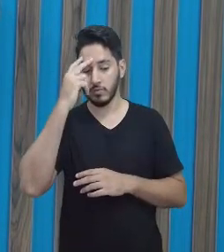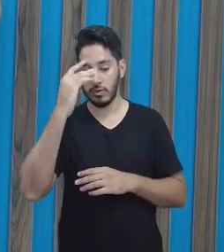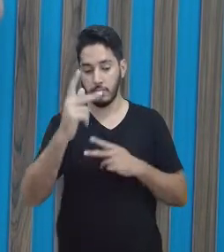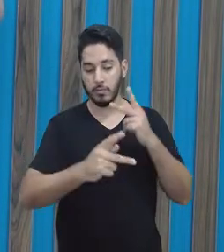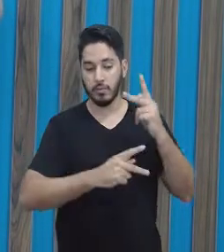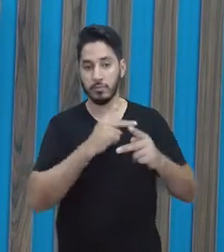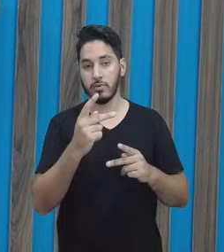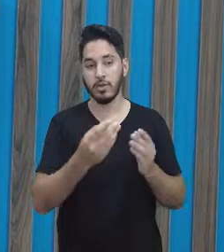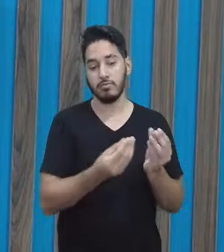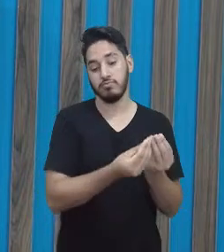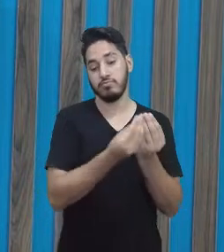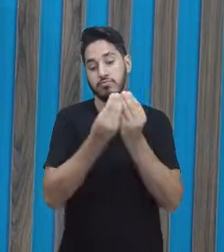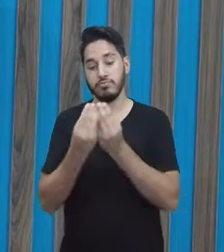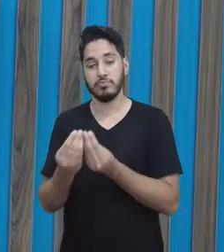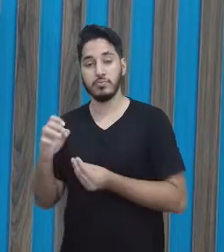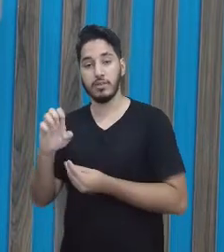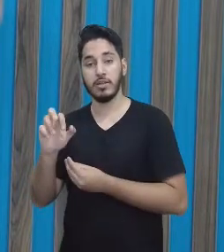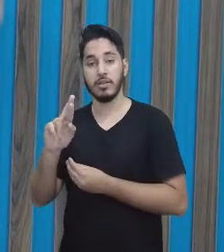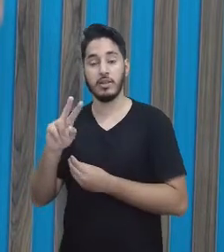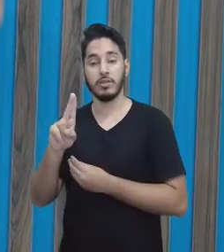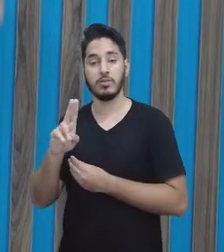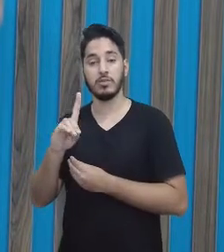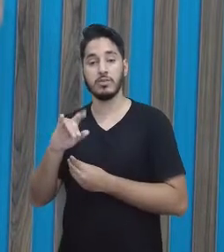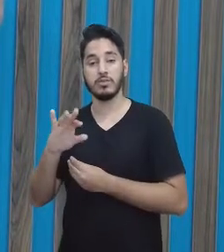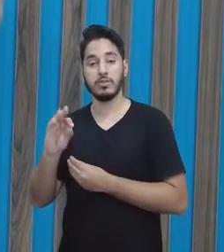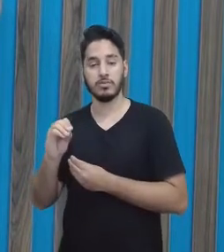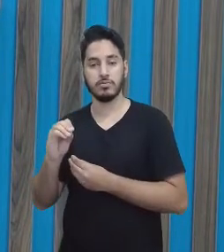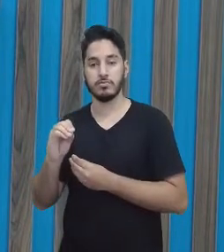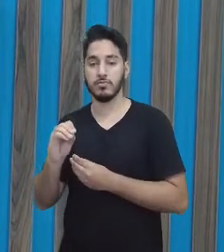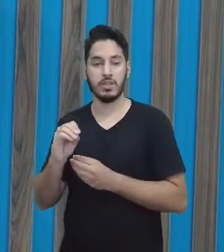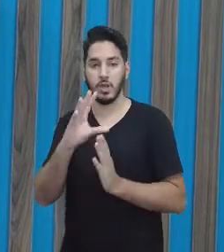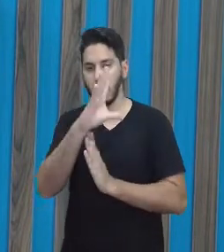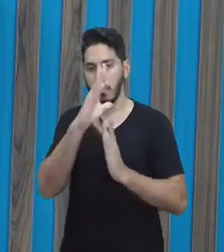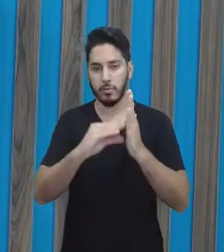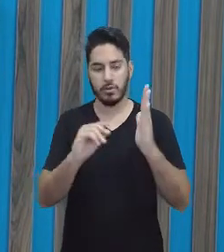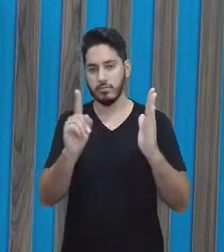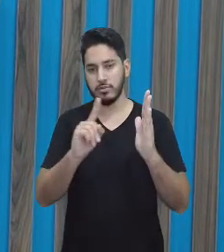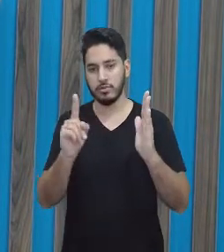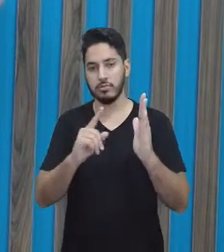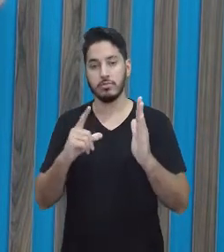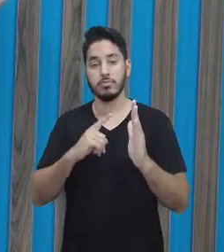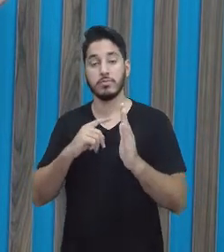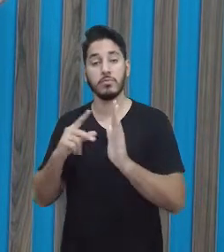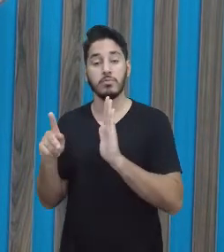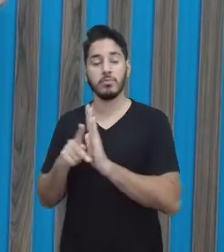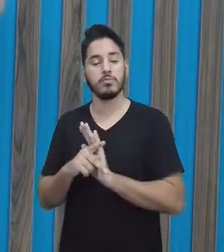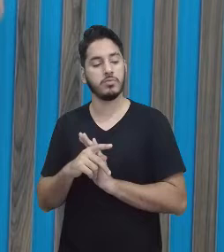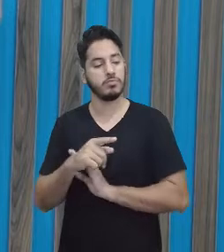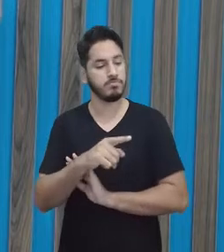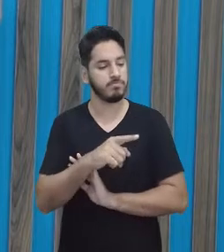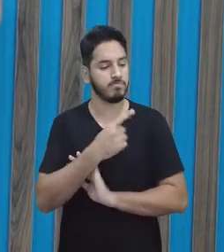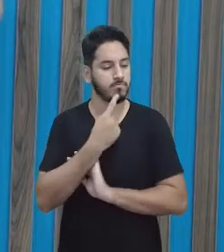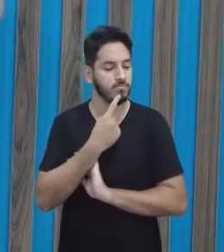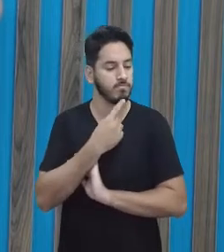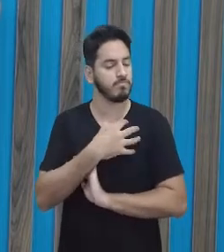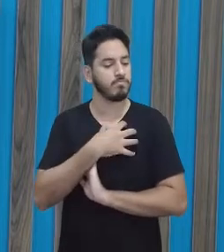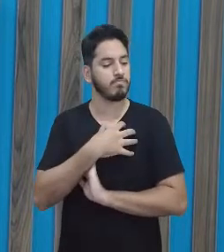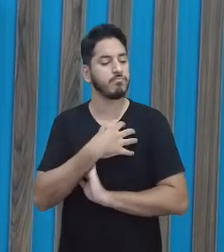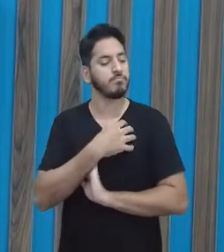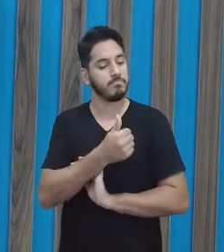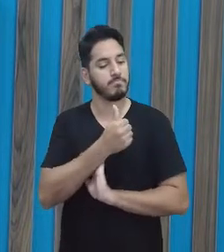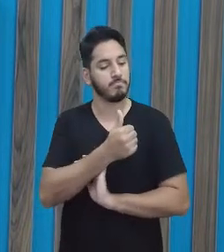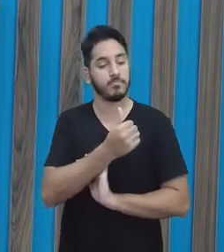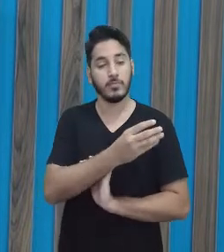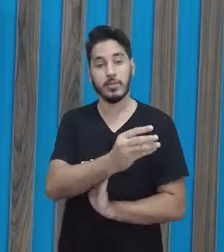erudito. E aí ele não copiava a cultura popular, ele tinha a cultura popular como inspiração e fonte